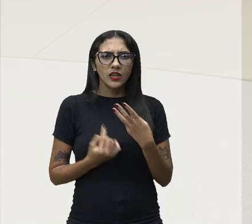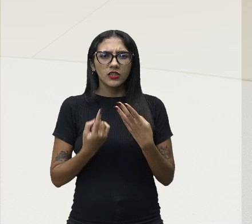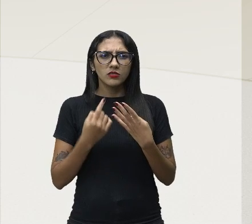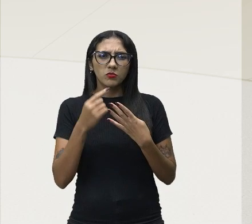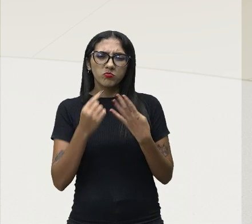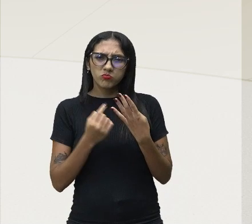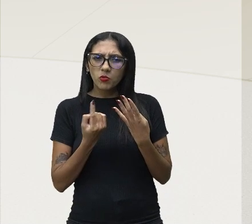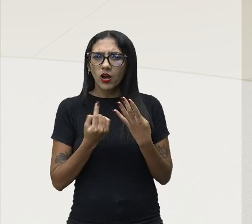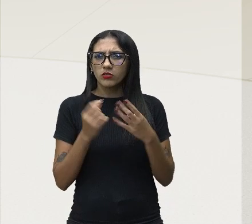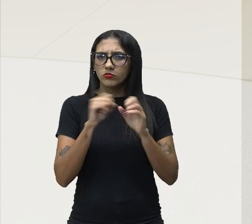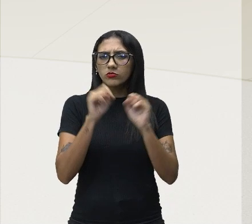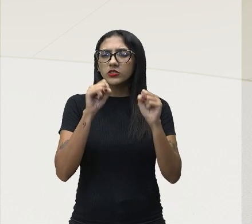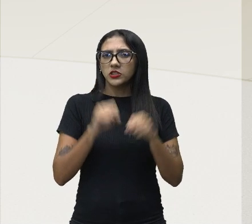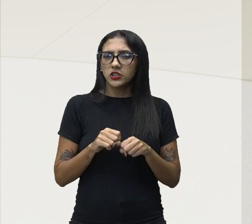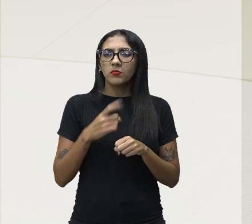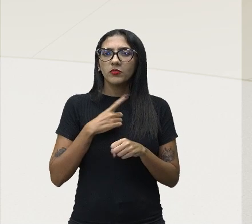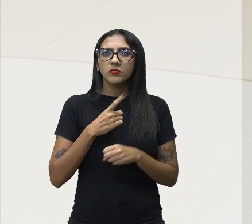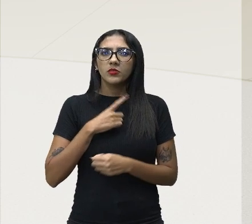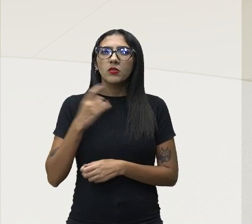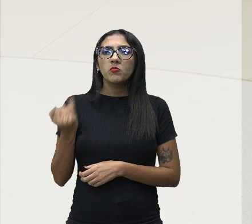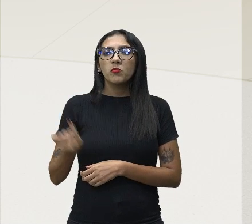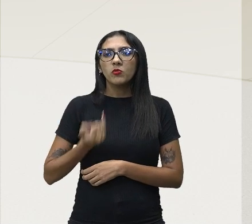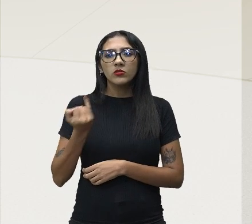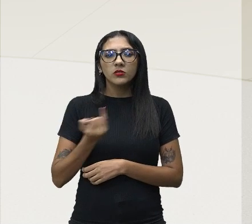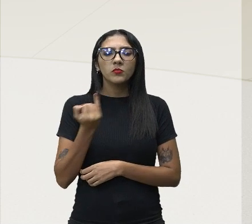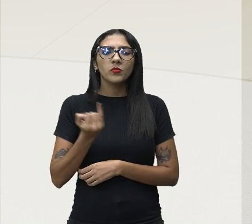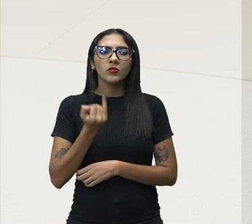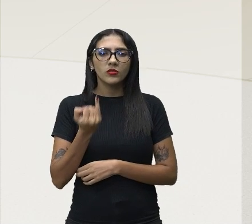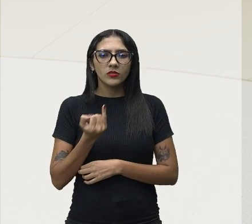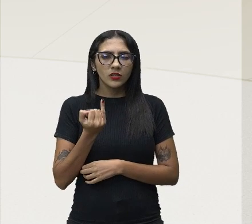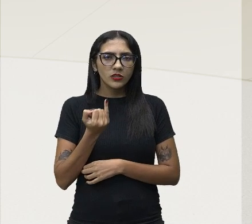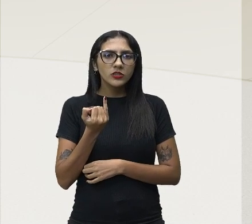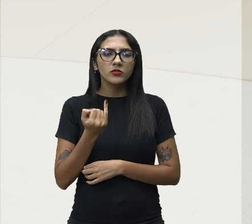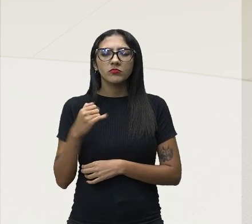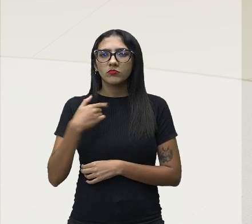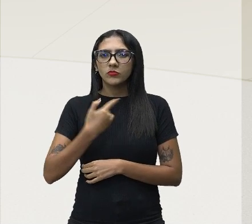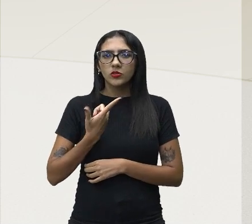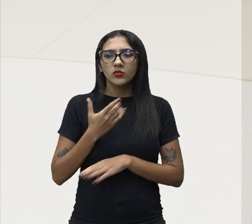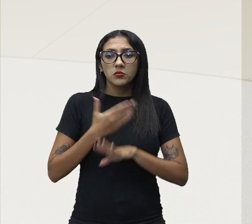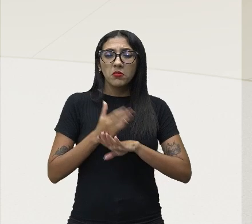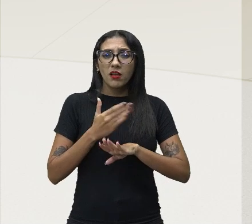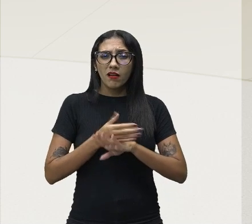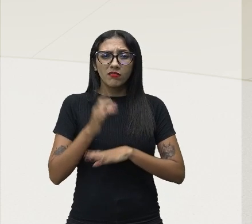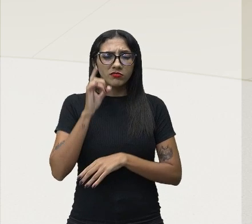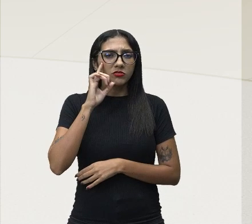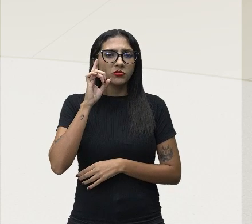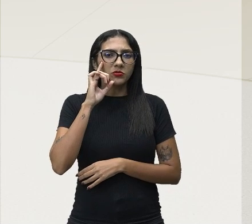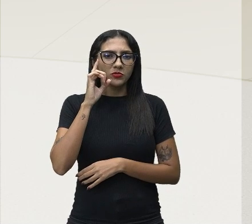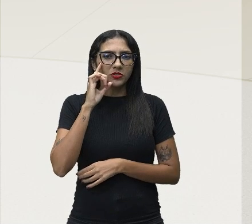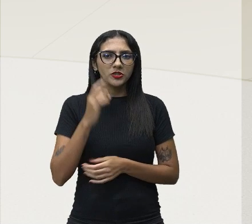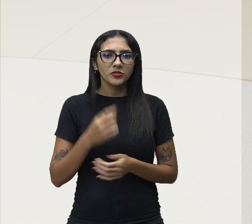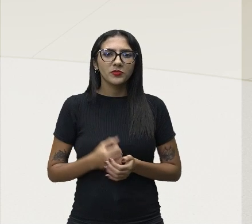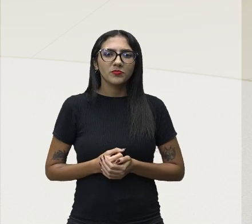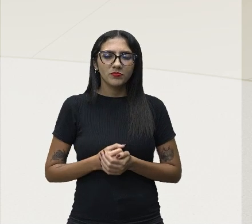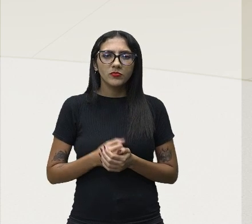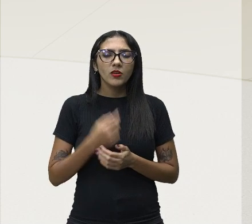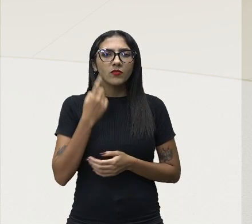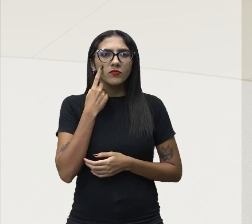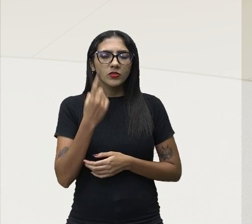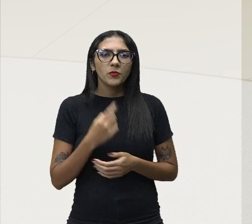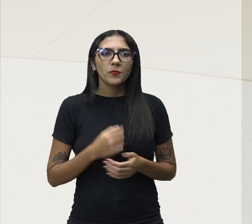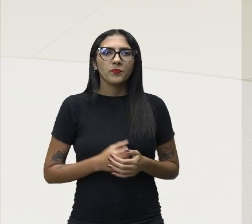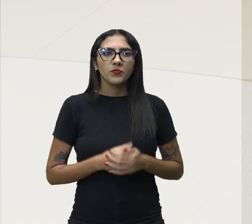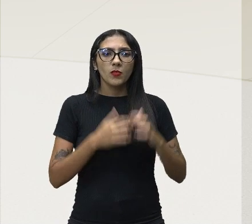na verdade, né, que são bem importantes para a realização ali das nossas atividades. Né? Iniciamos observando o sistema